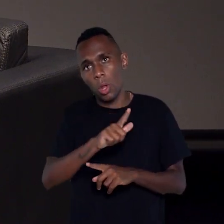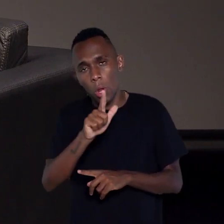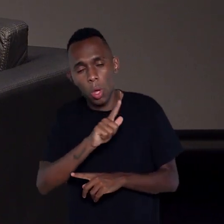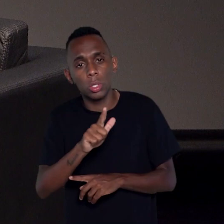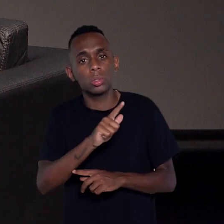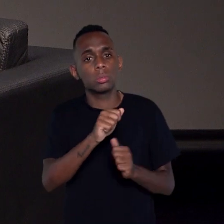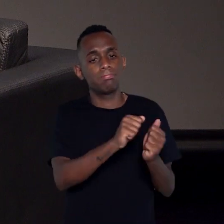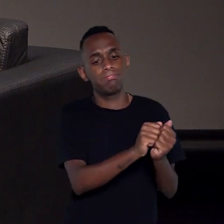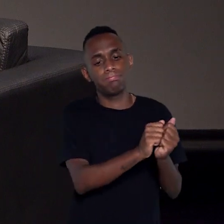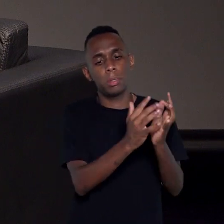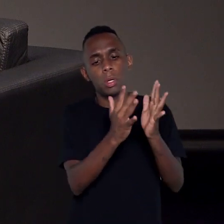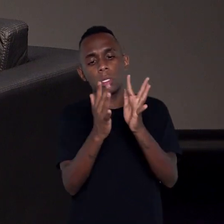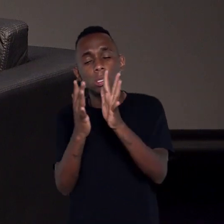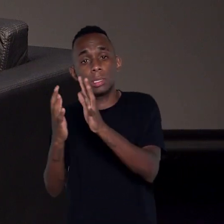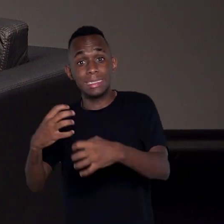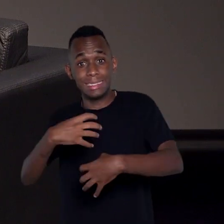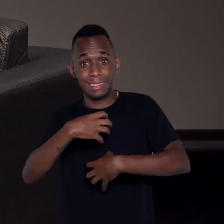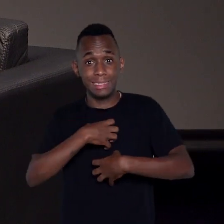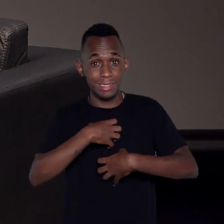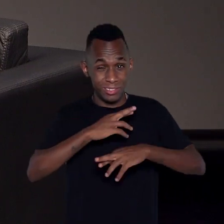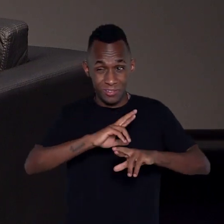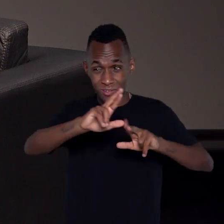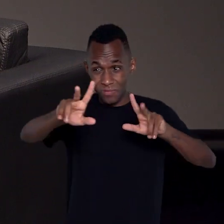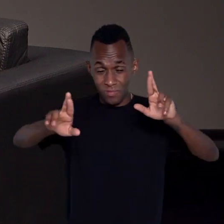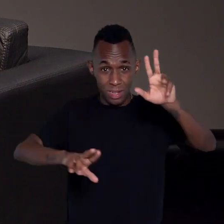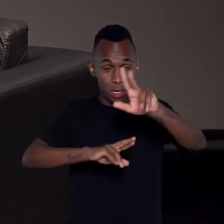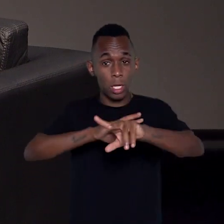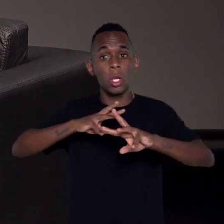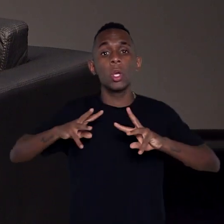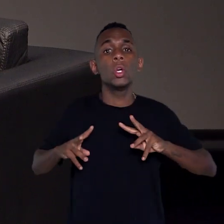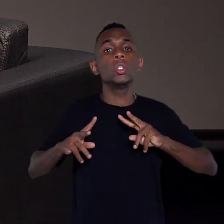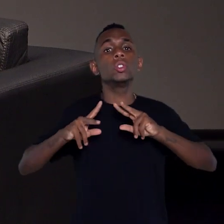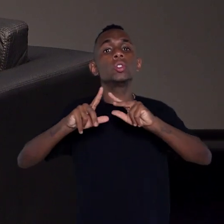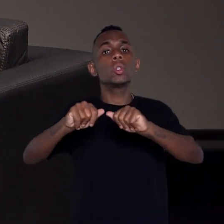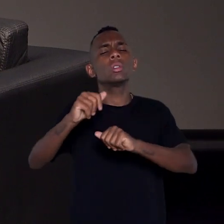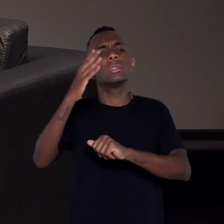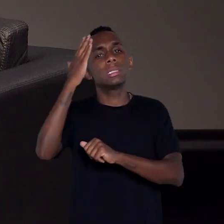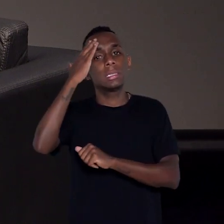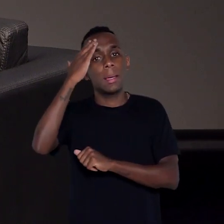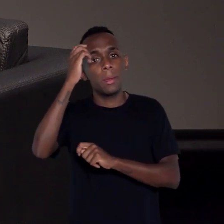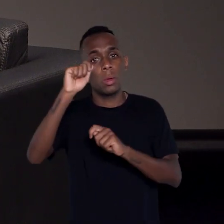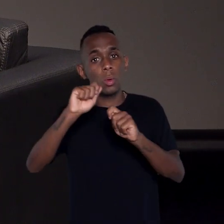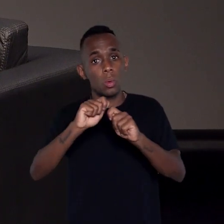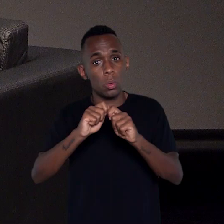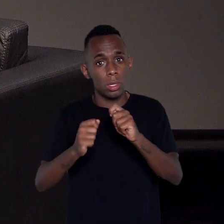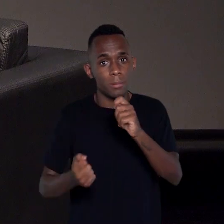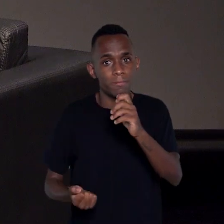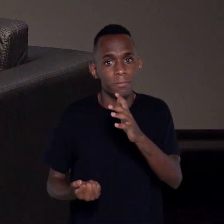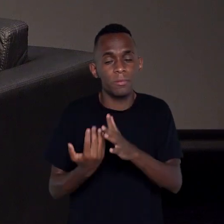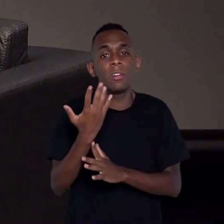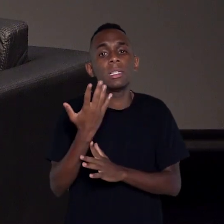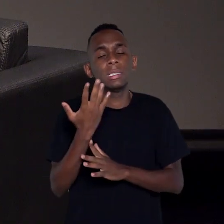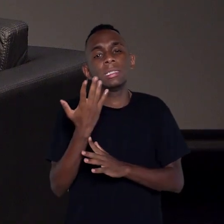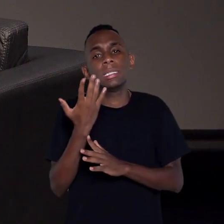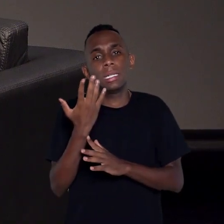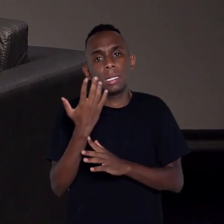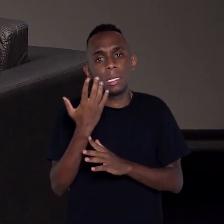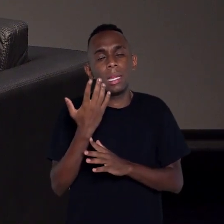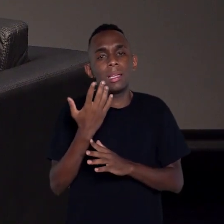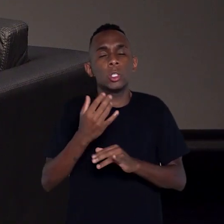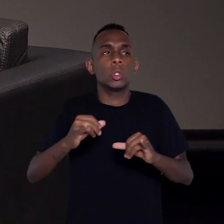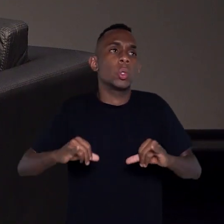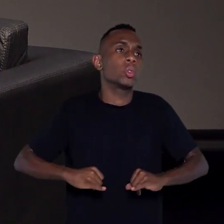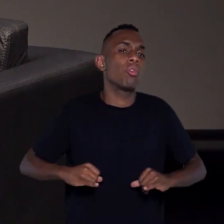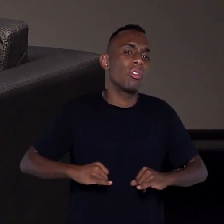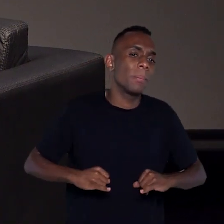seja sentido da mesma maneira, todo mundo vai saber elaborar, de alguma forma, o que é a dor para ele, né?